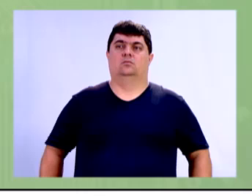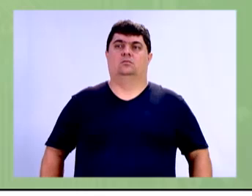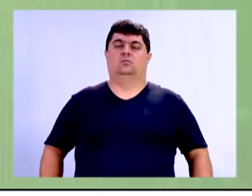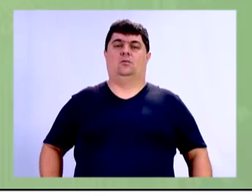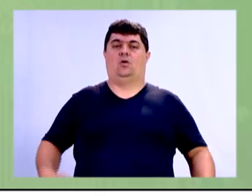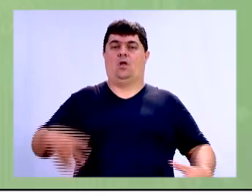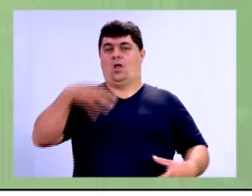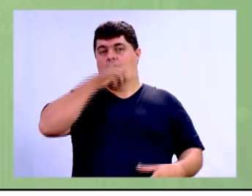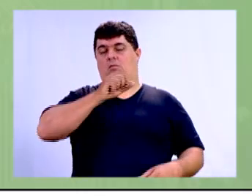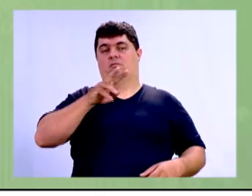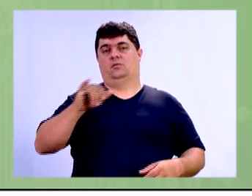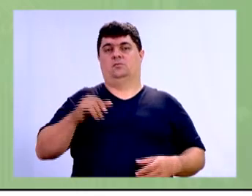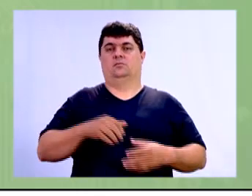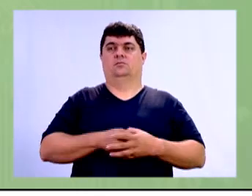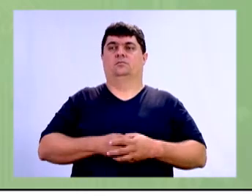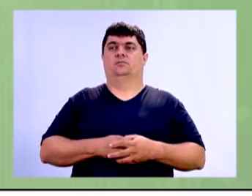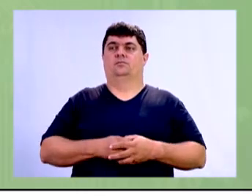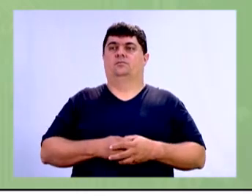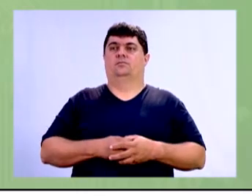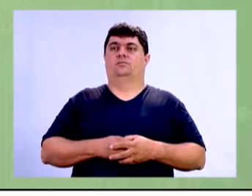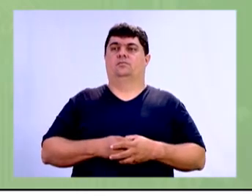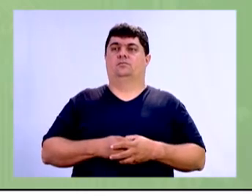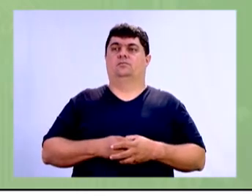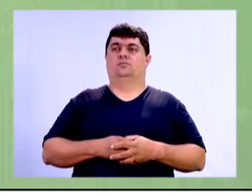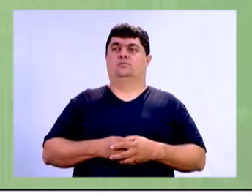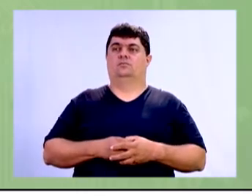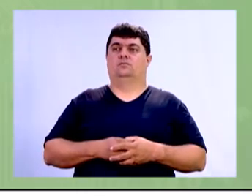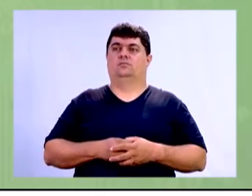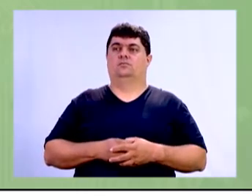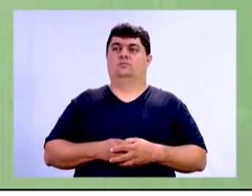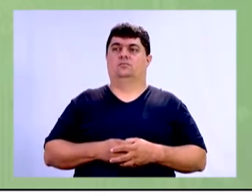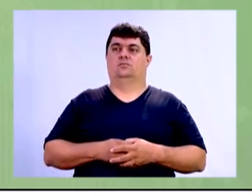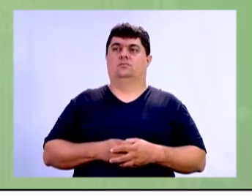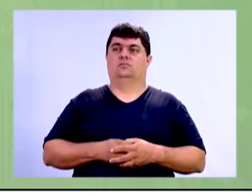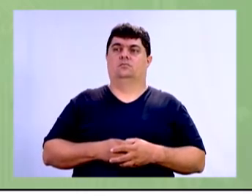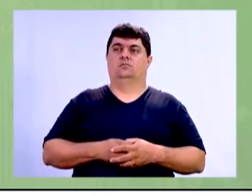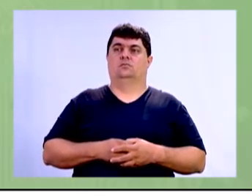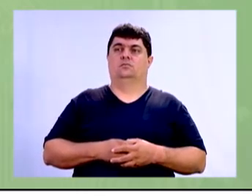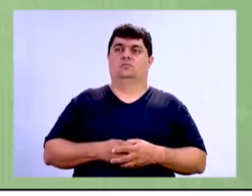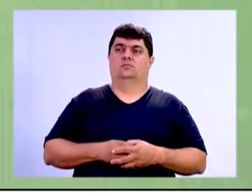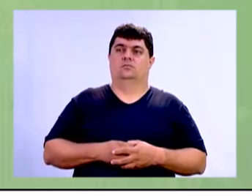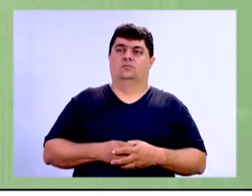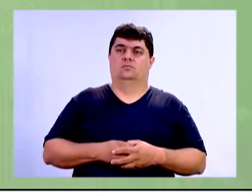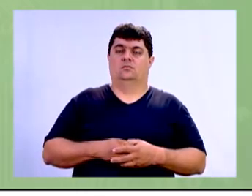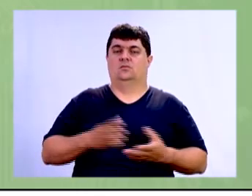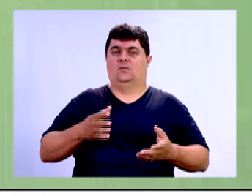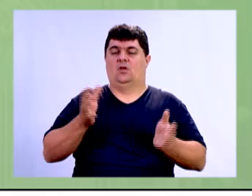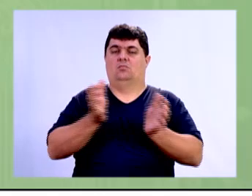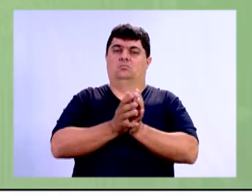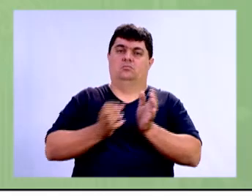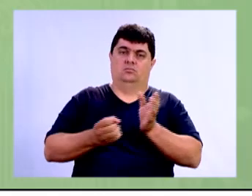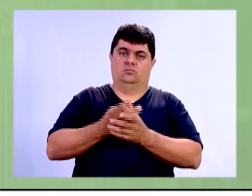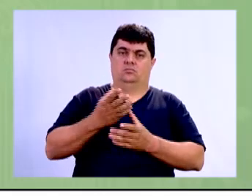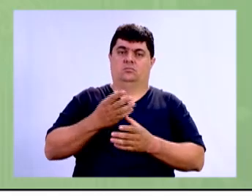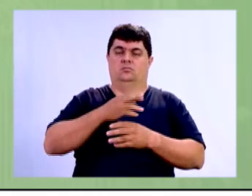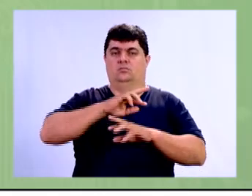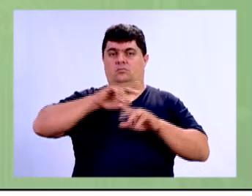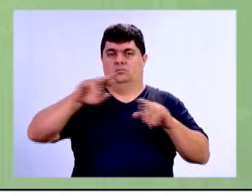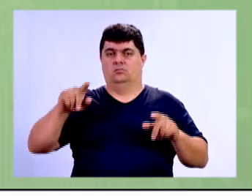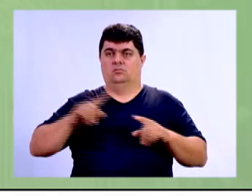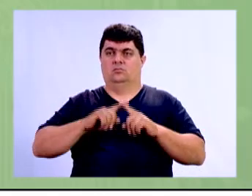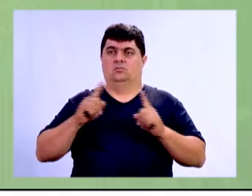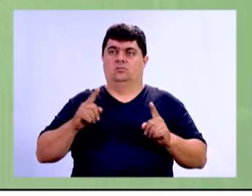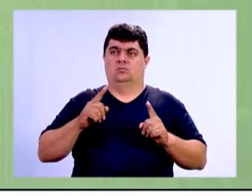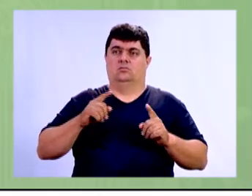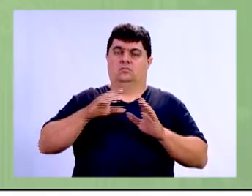Programação Orientada a Objeto. Bem, até então nós tínhamos criado classes, né, objetos e assim por diante. Só